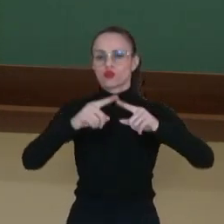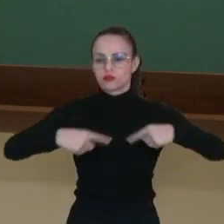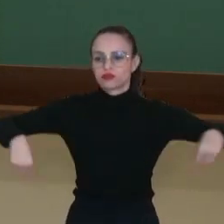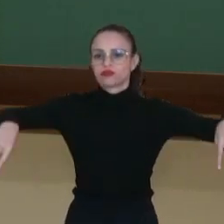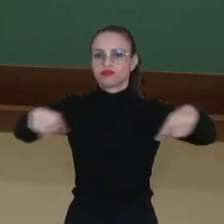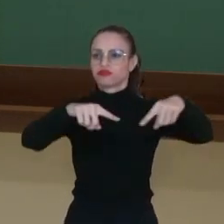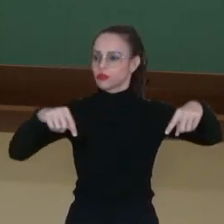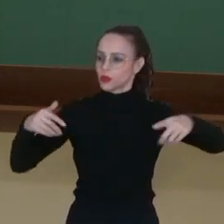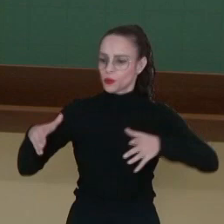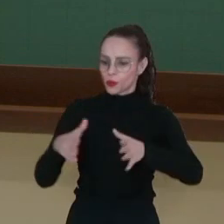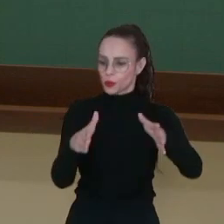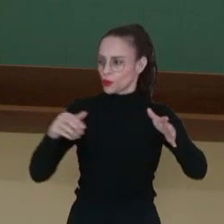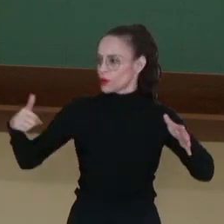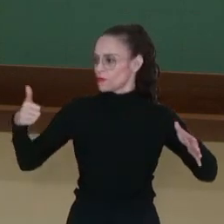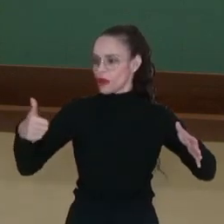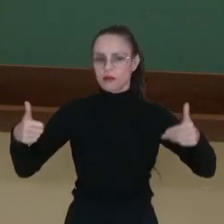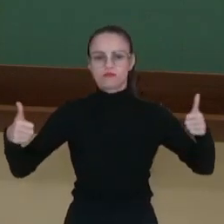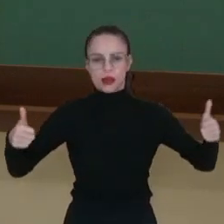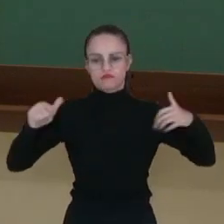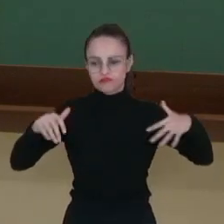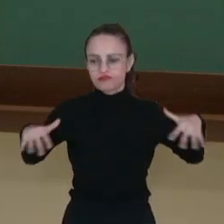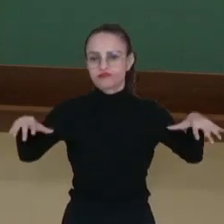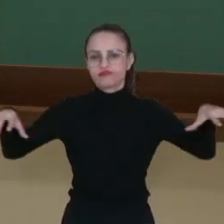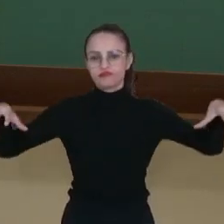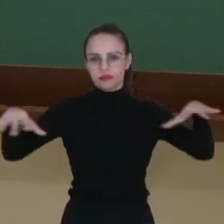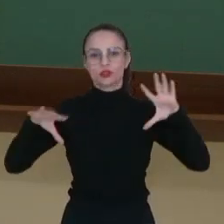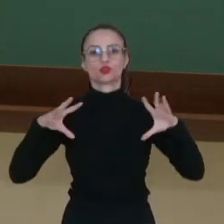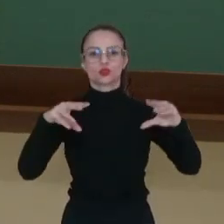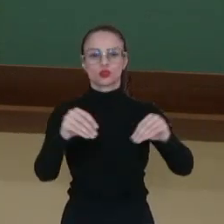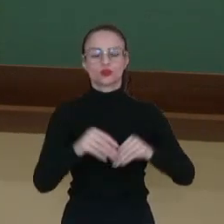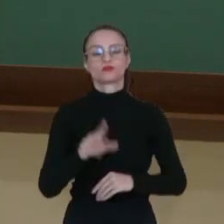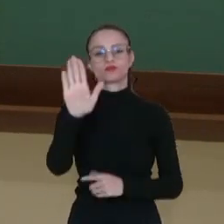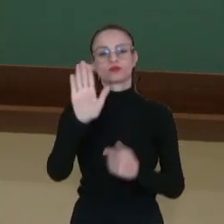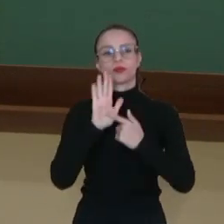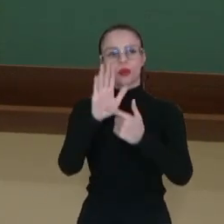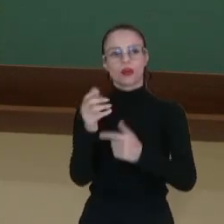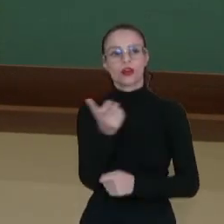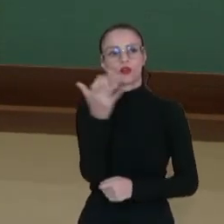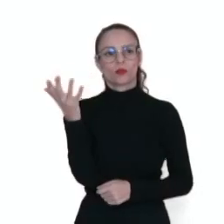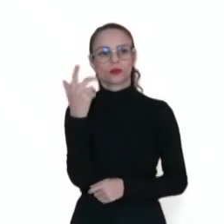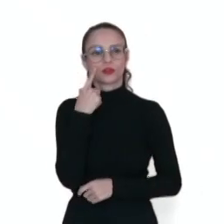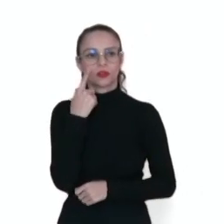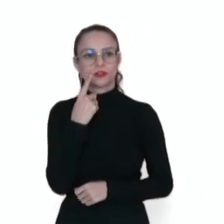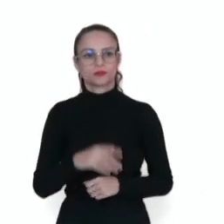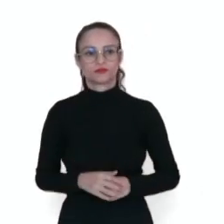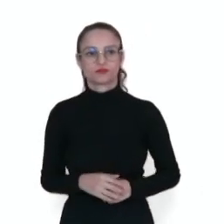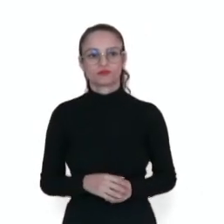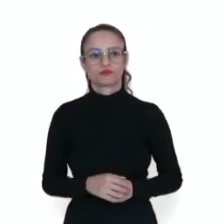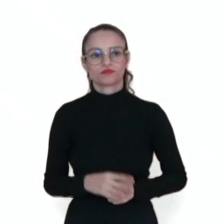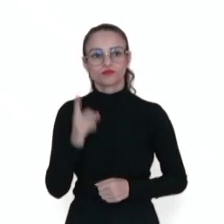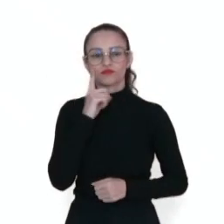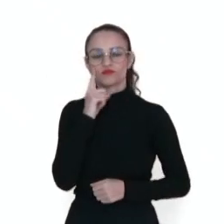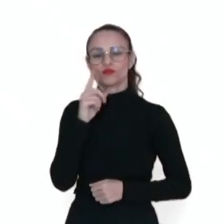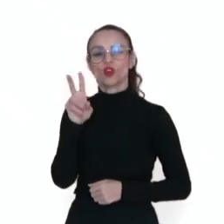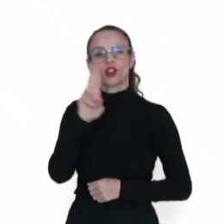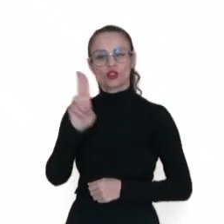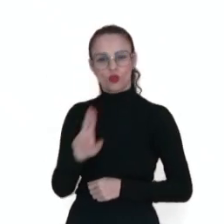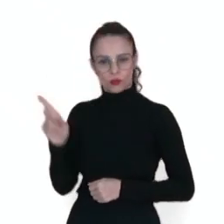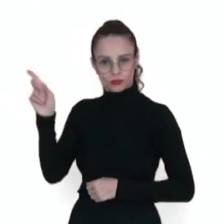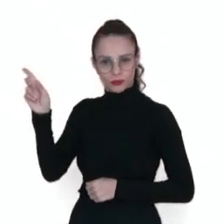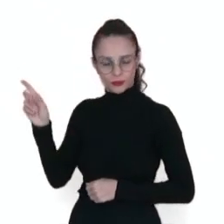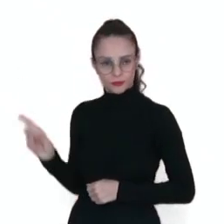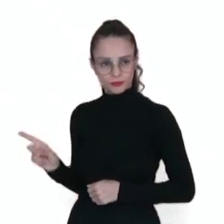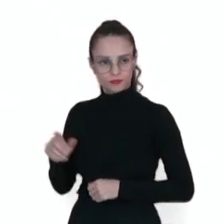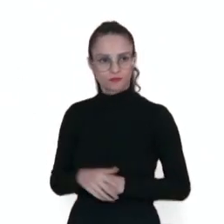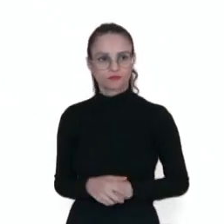onde ele está ali próximo, né? Então nós vamos destacar algumas bacias hidrográficas. Parnaíba, São Francisco